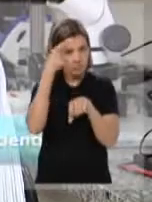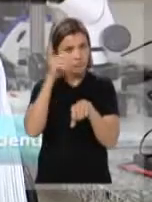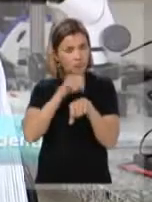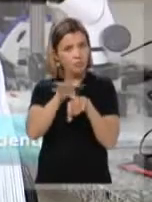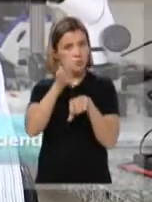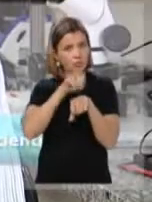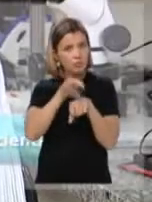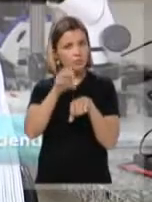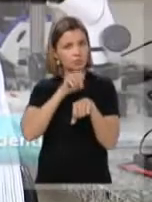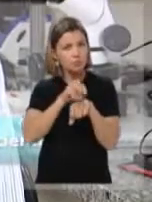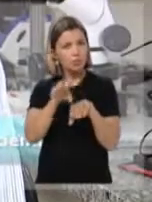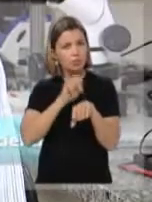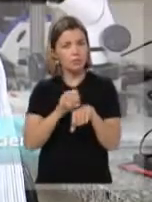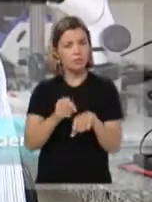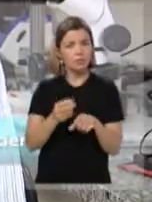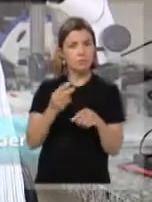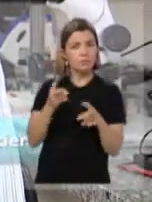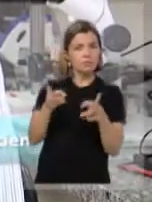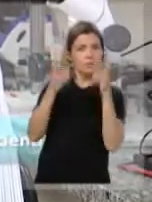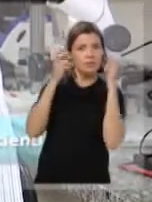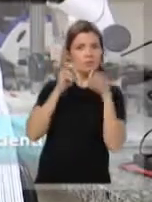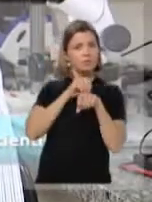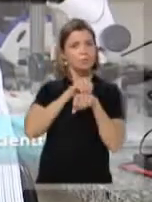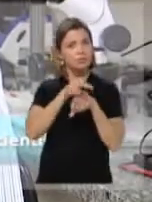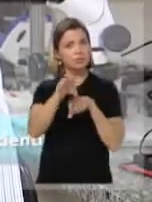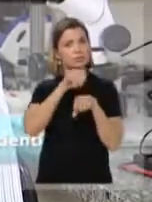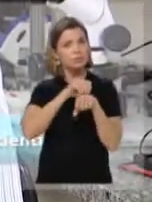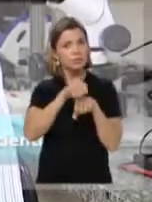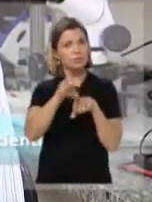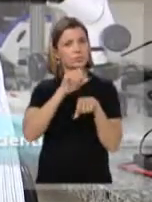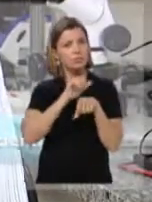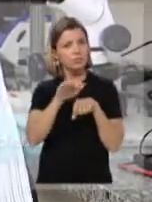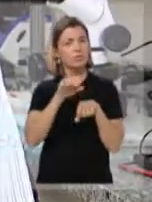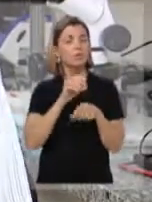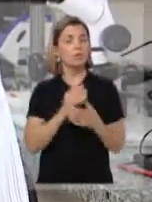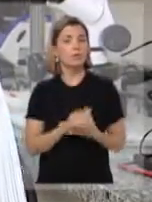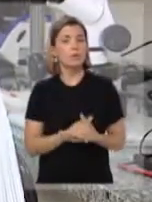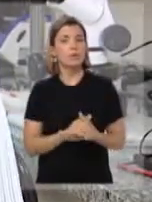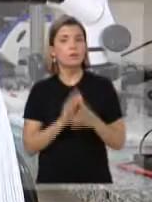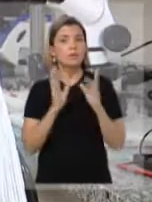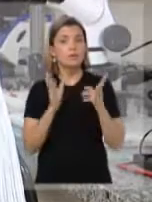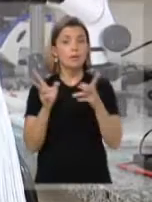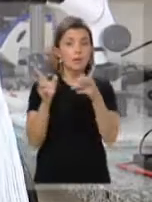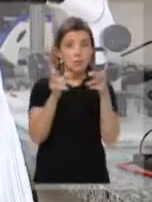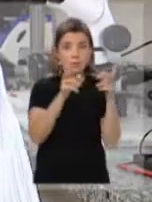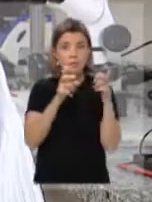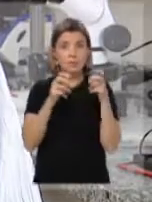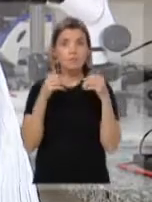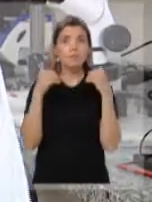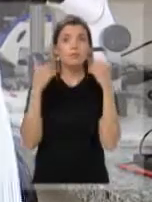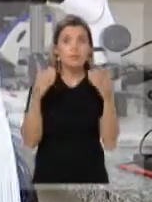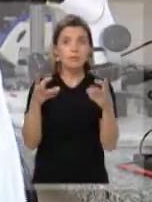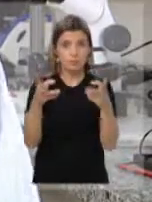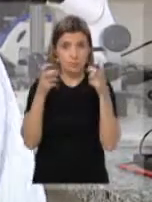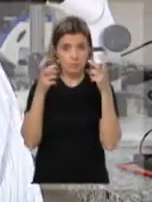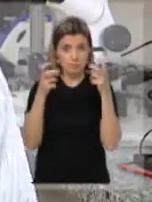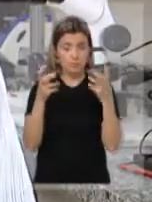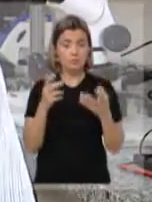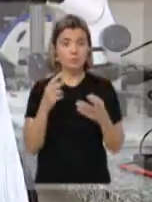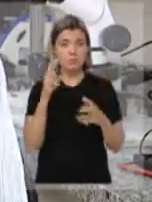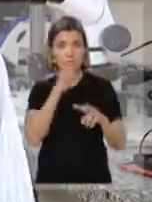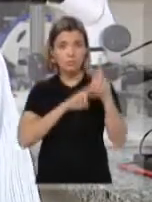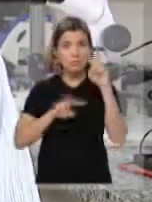de todas as naturezas. Desde estímulos externos e a partir do processamento desse estímulo externo, o